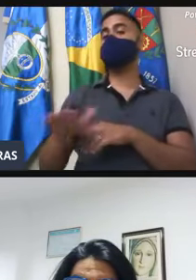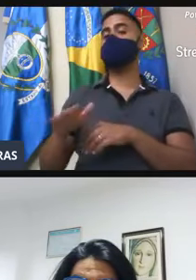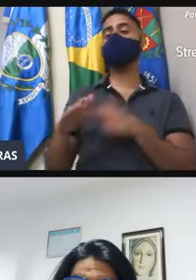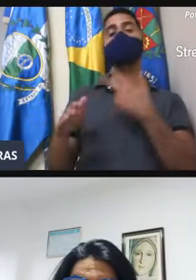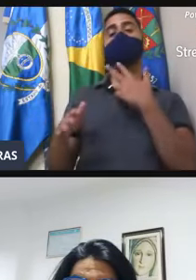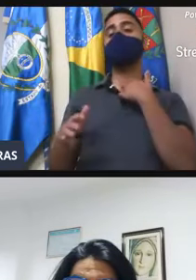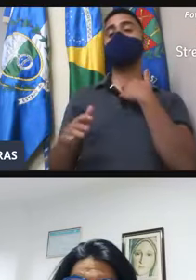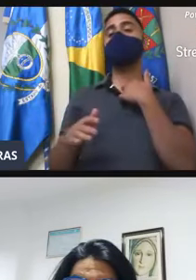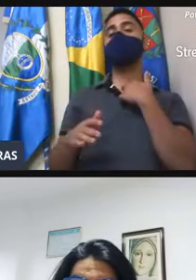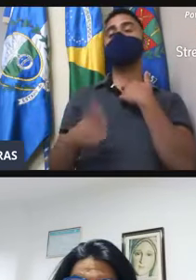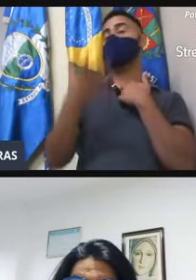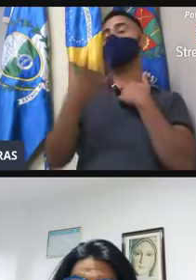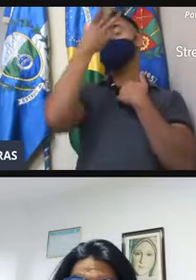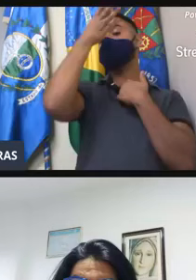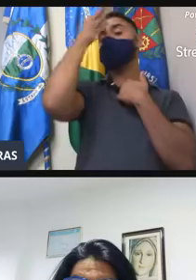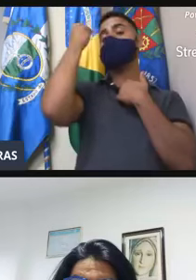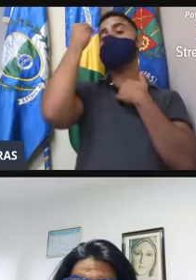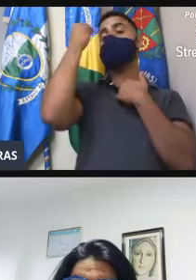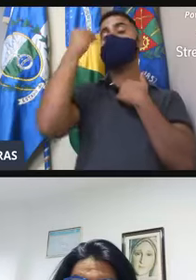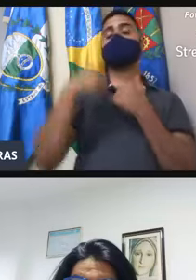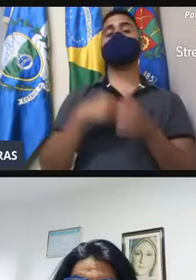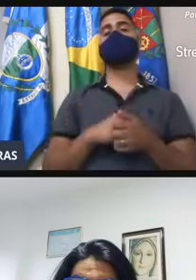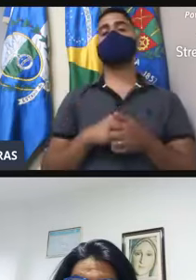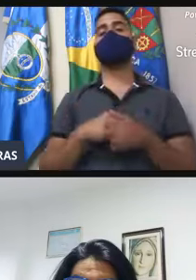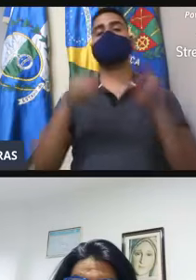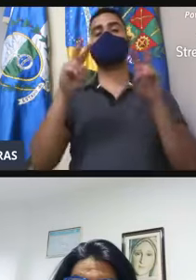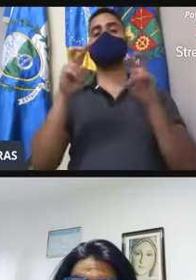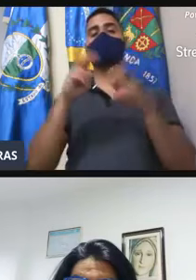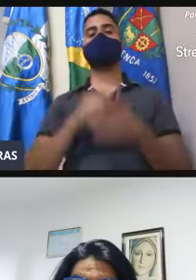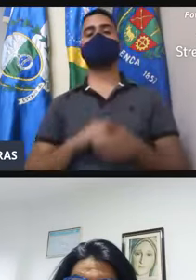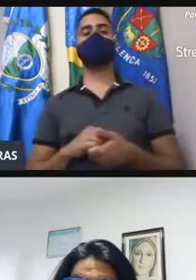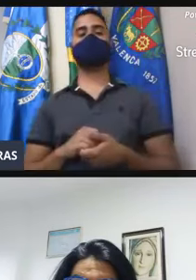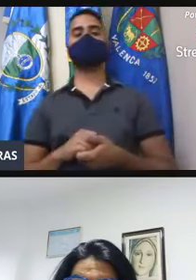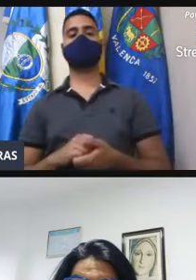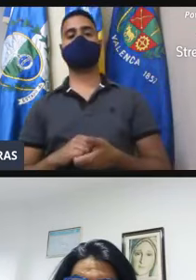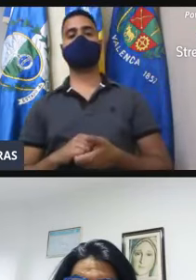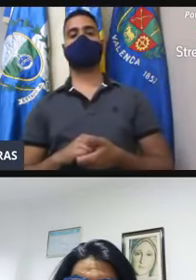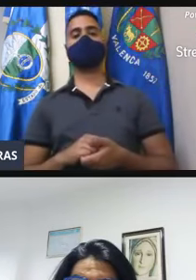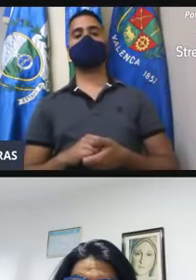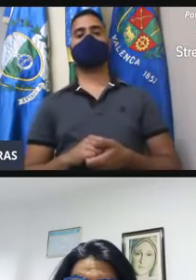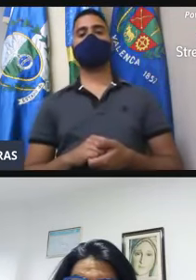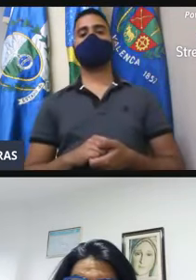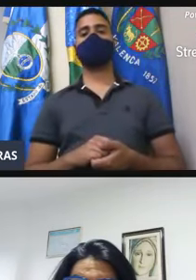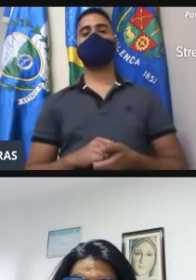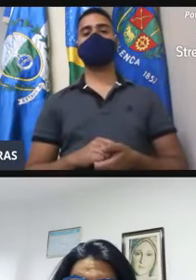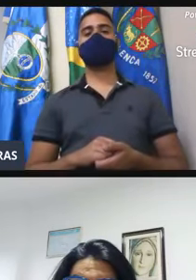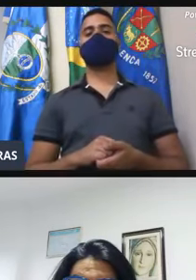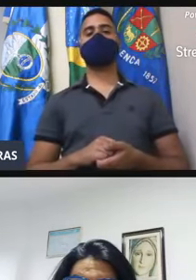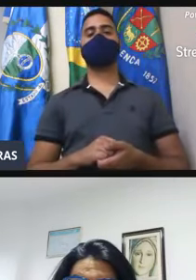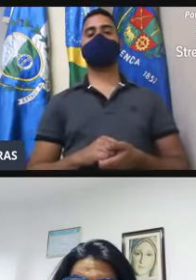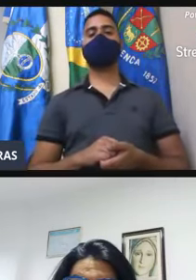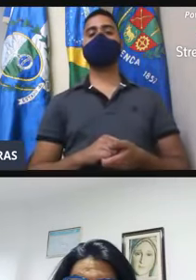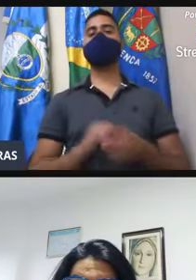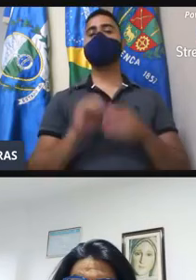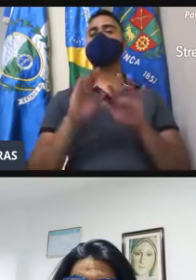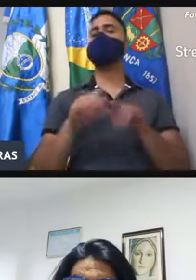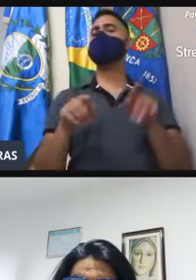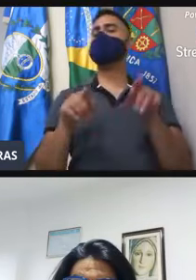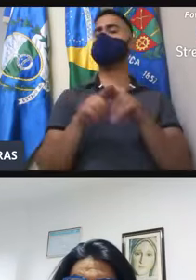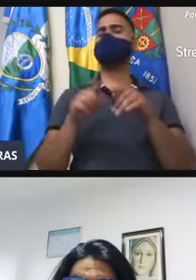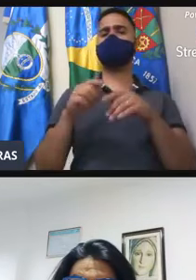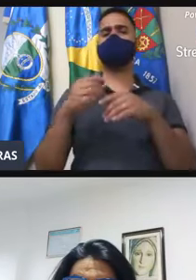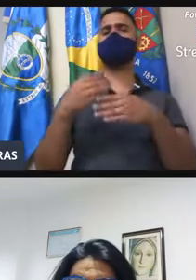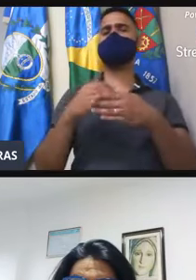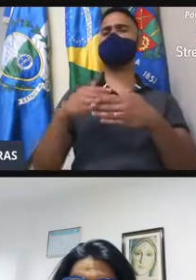nenhuma, estar num nível muito aquém do que o assunto merece, mas muito